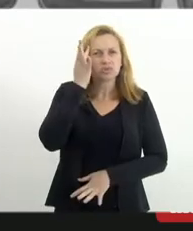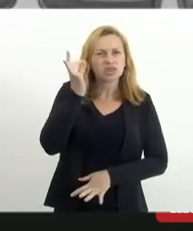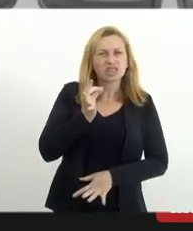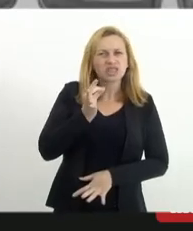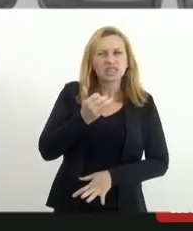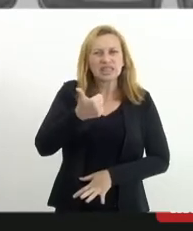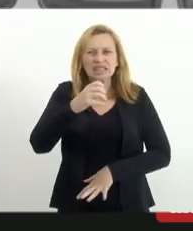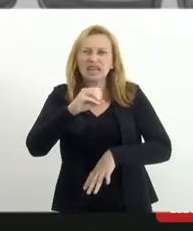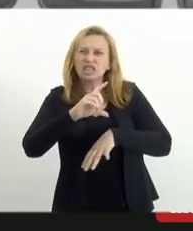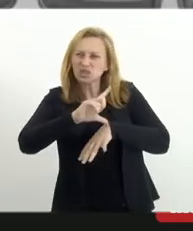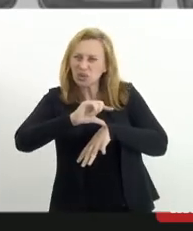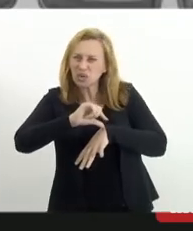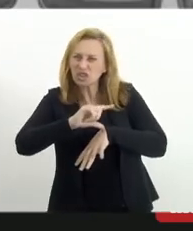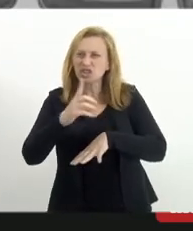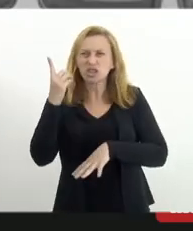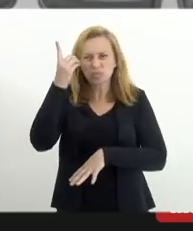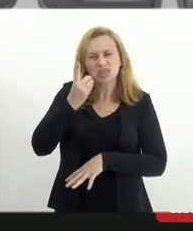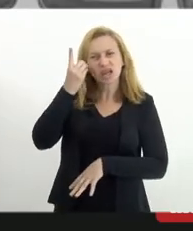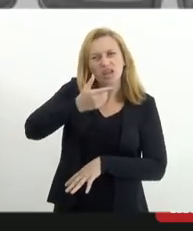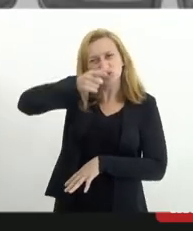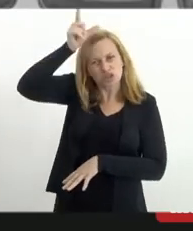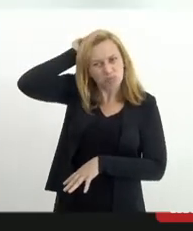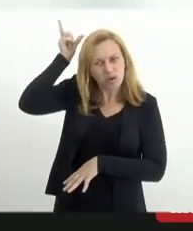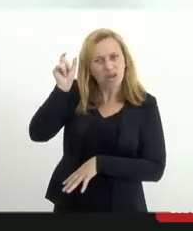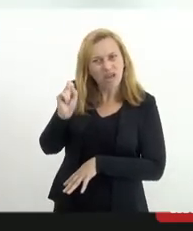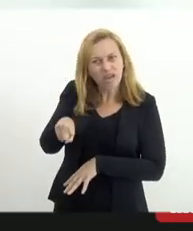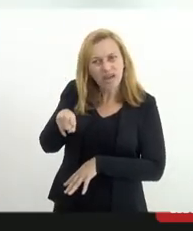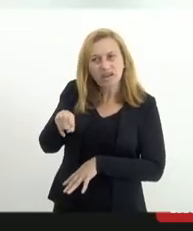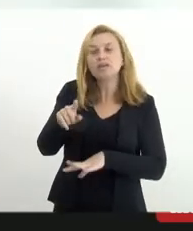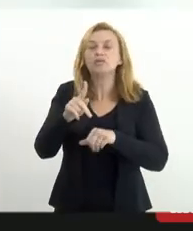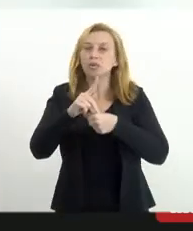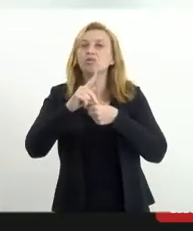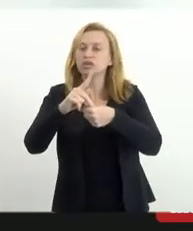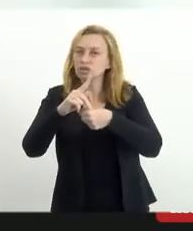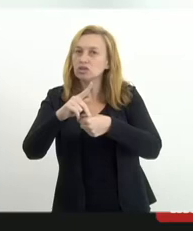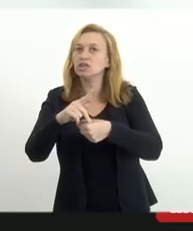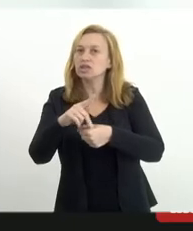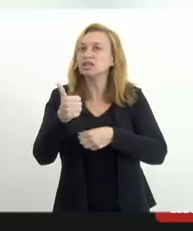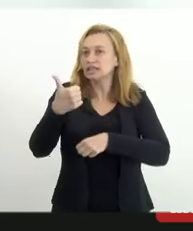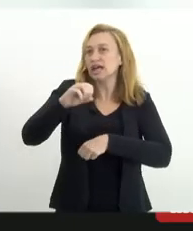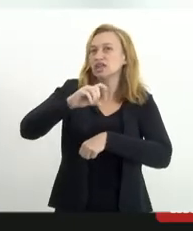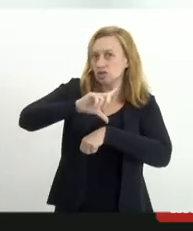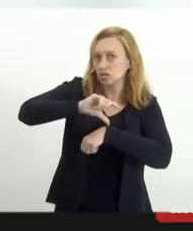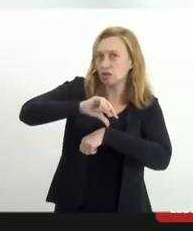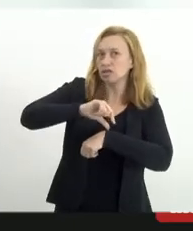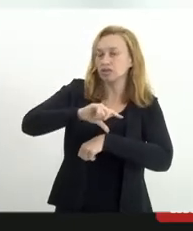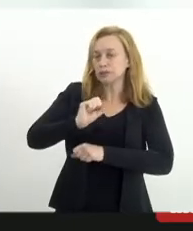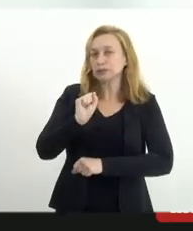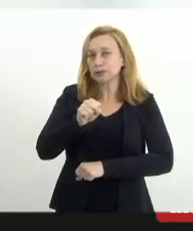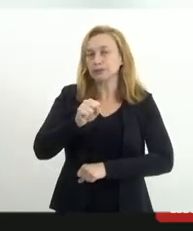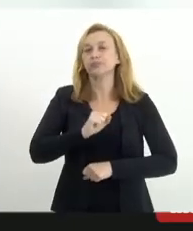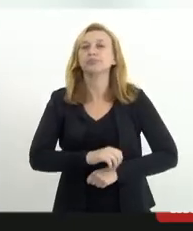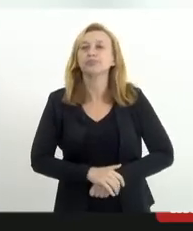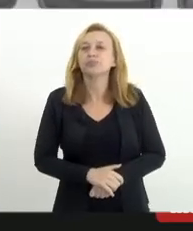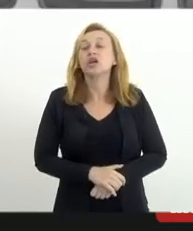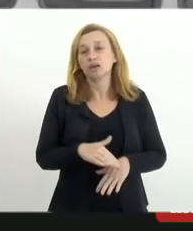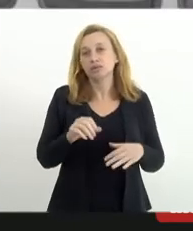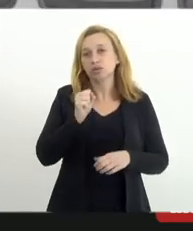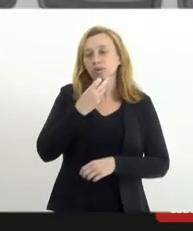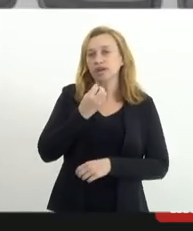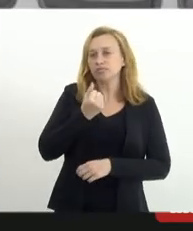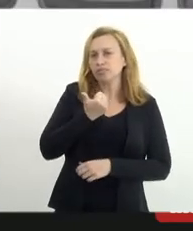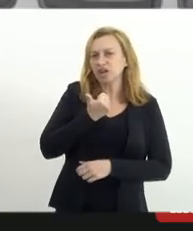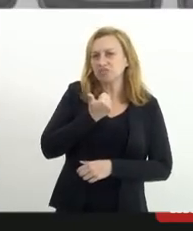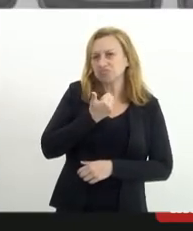às 10 horas, deputado Spolo. Na procuradoria. Às 10 horas. É presencial. Muito bem. Muito bem. De